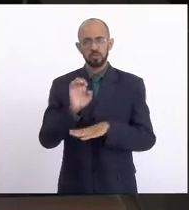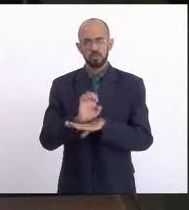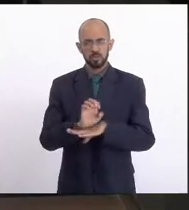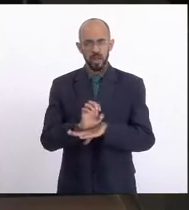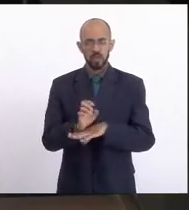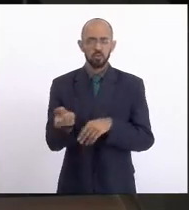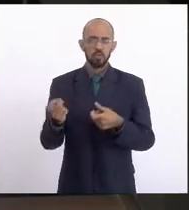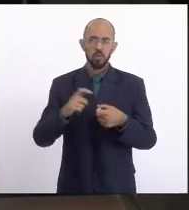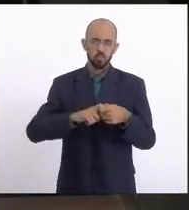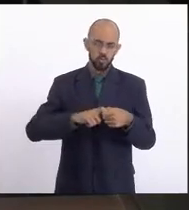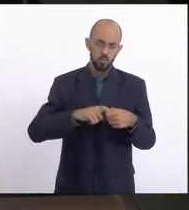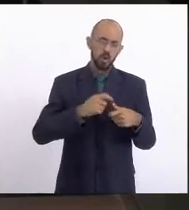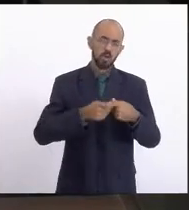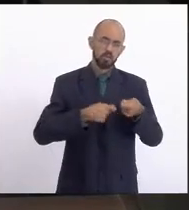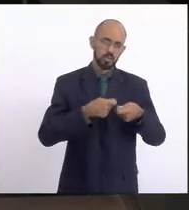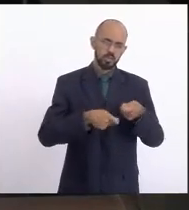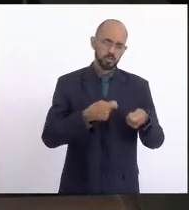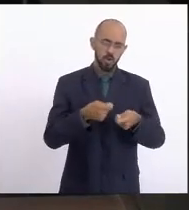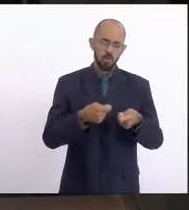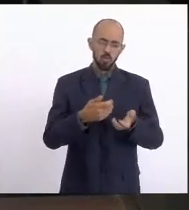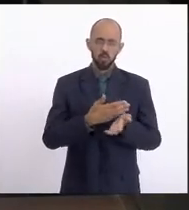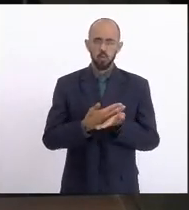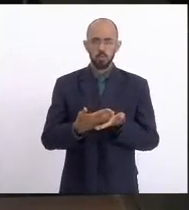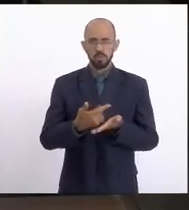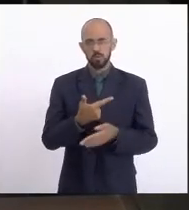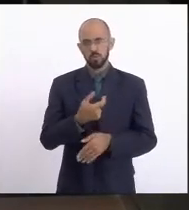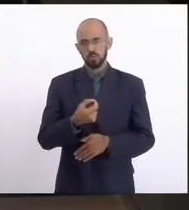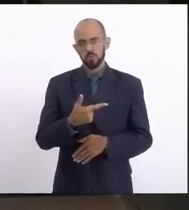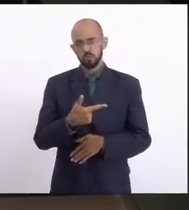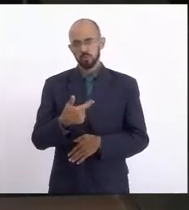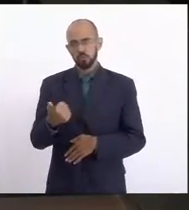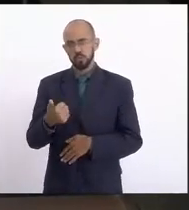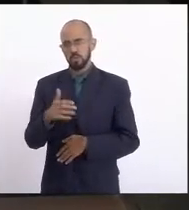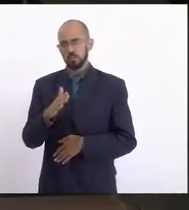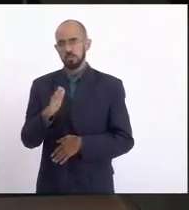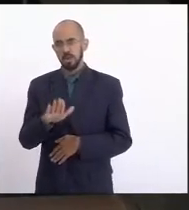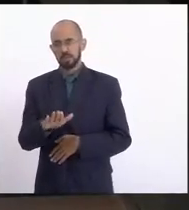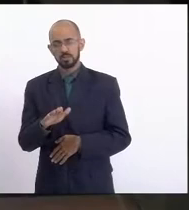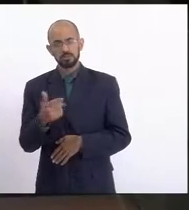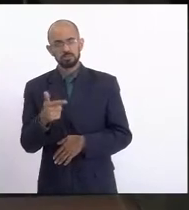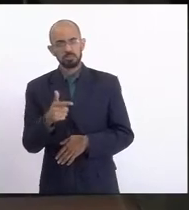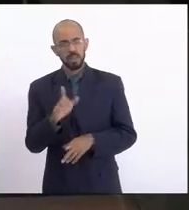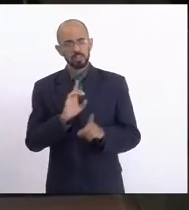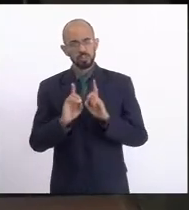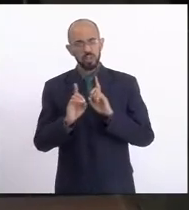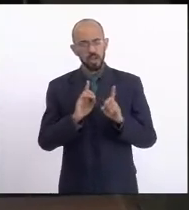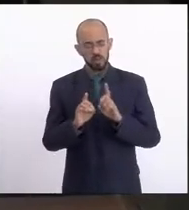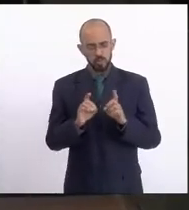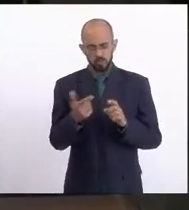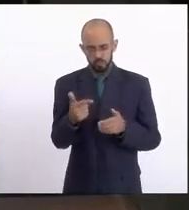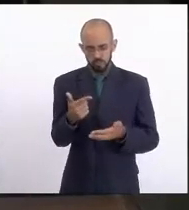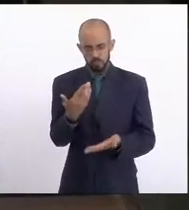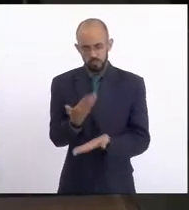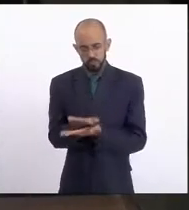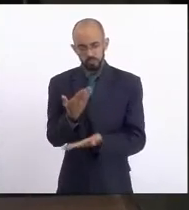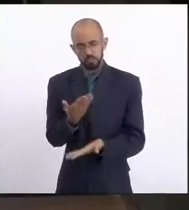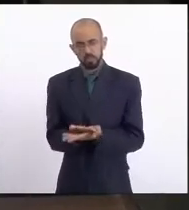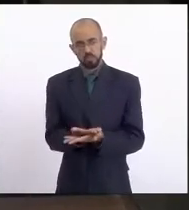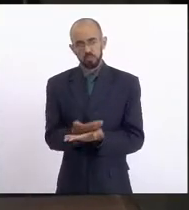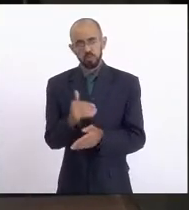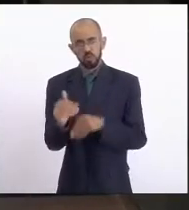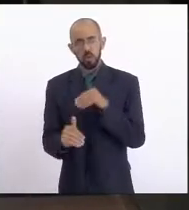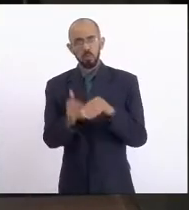a gestão no início desse ano. Como pode, sem diálogo, como pode, sem estudo de viabilidade, como pode, passando por